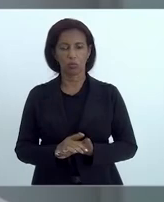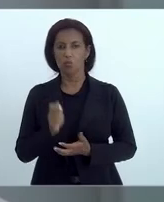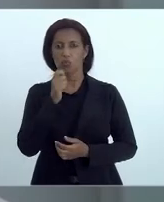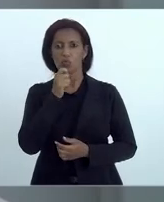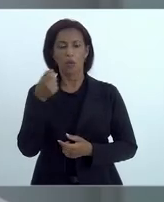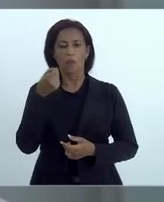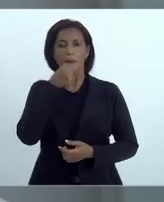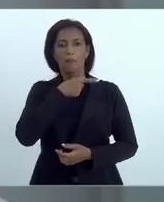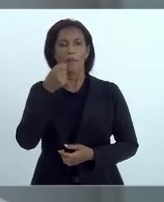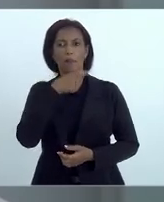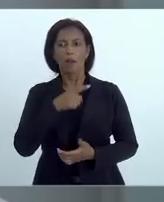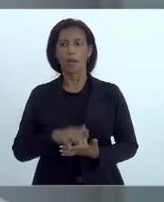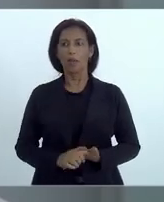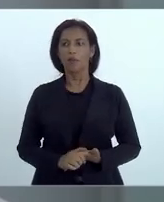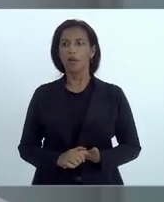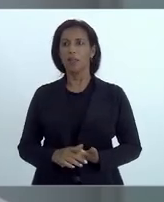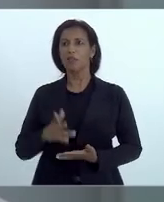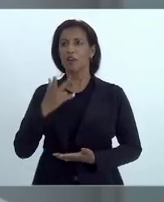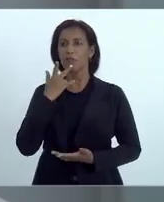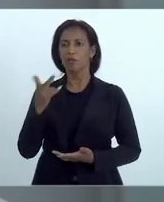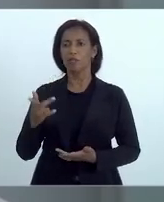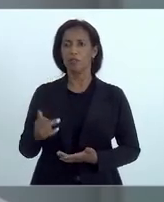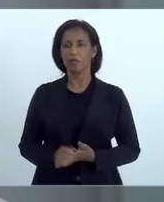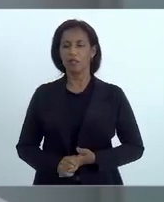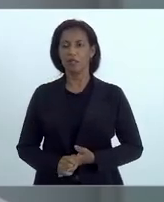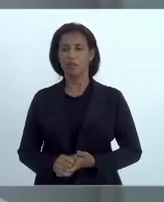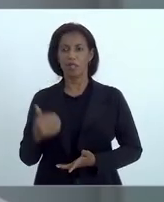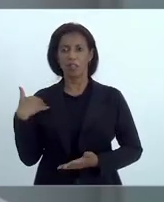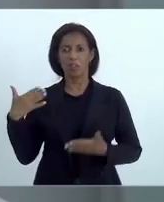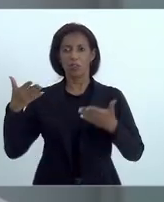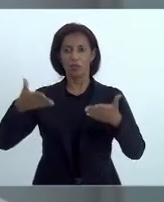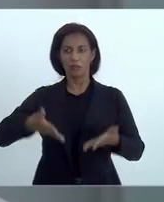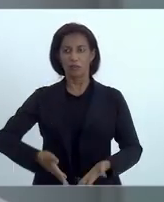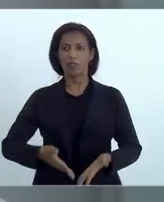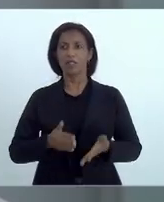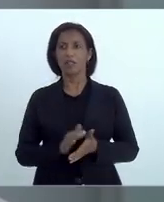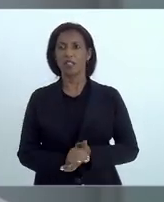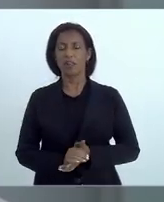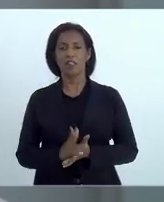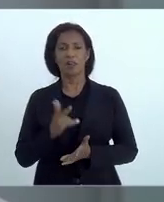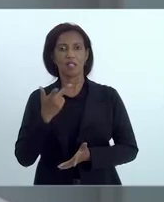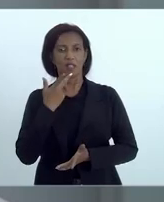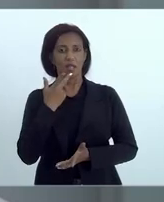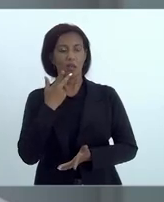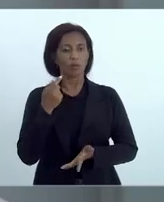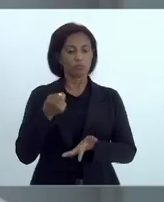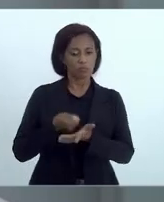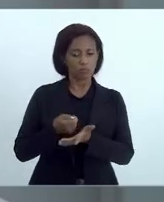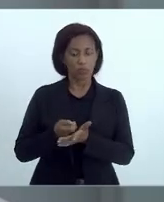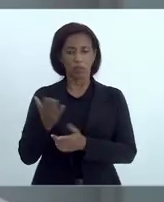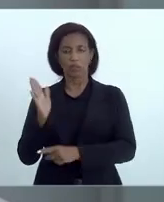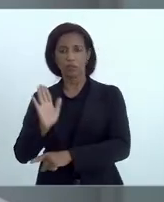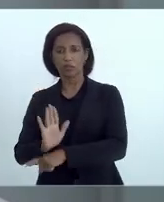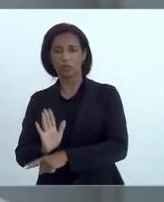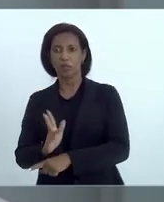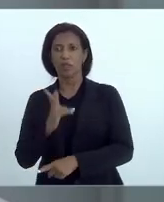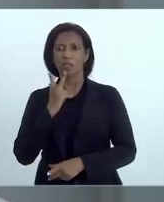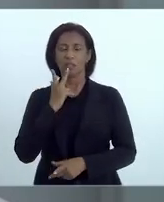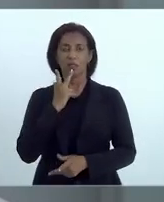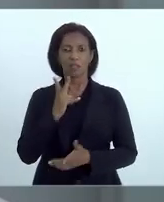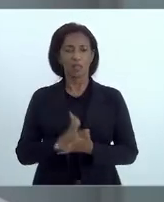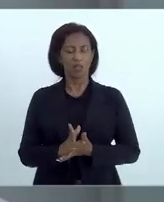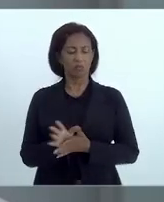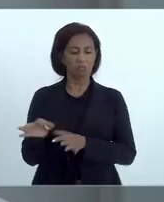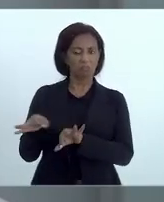de conversa não sou de ficar de blá blá blá eu venho falo tento falar tento ajudar tento